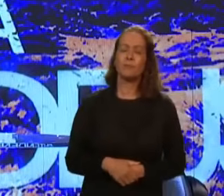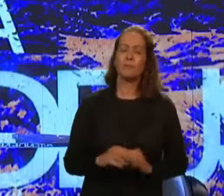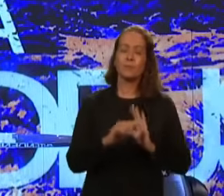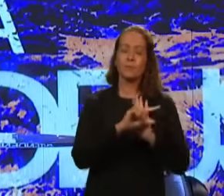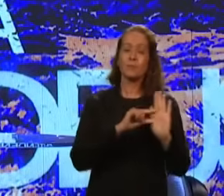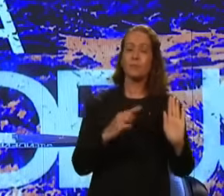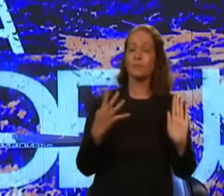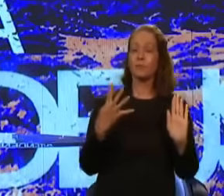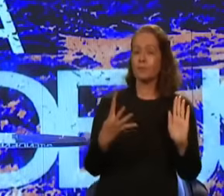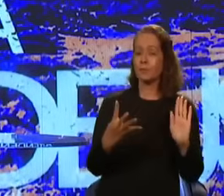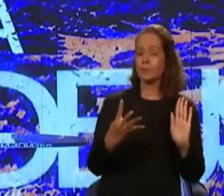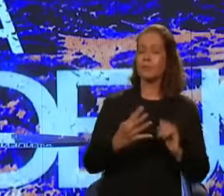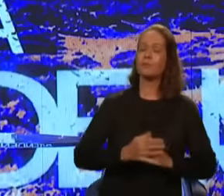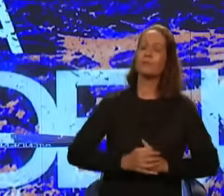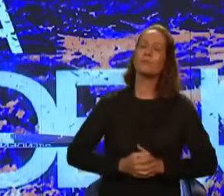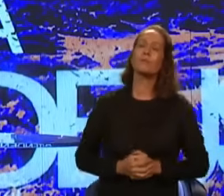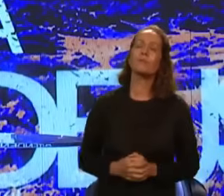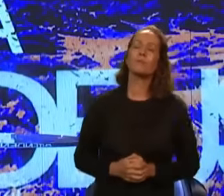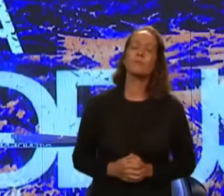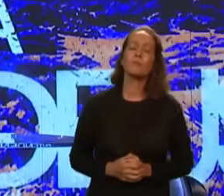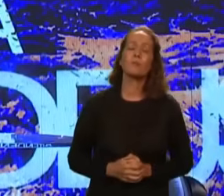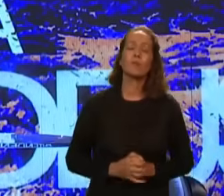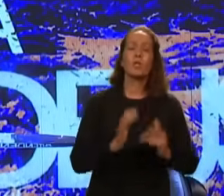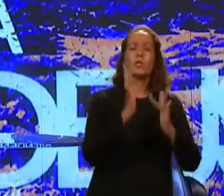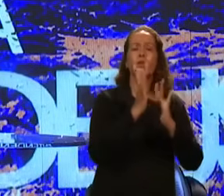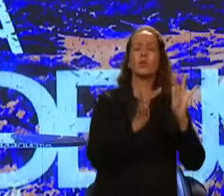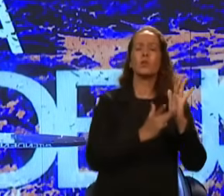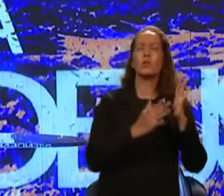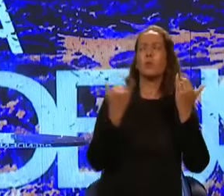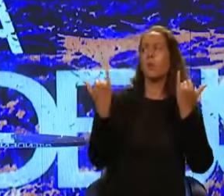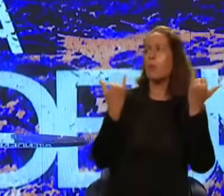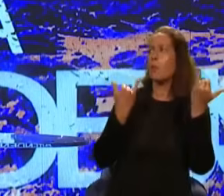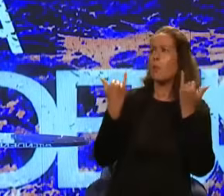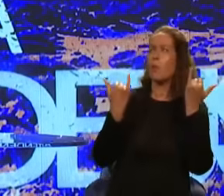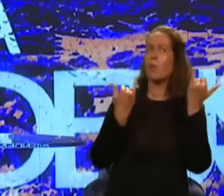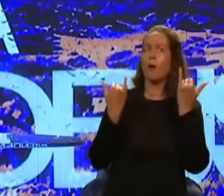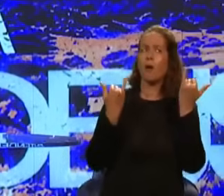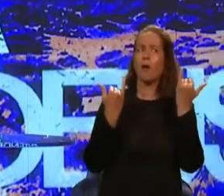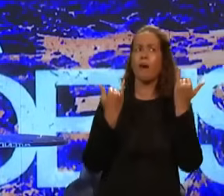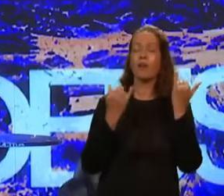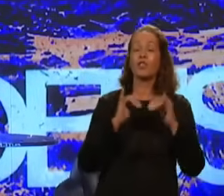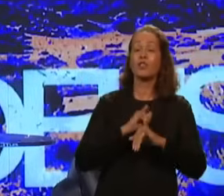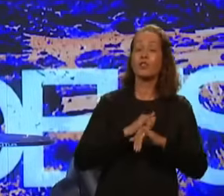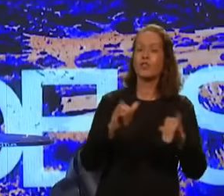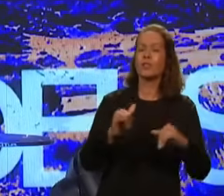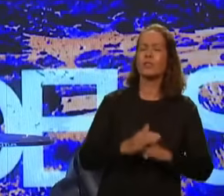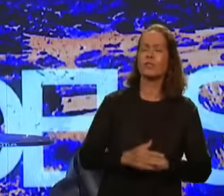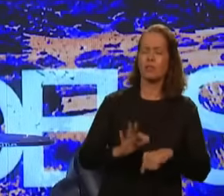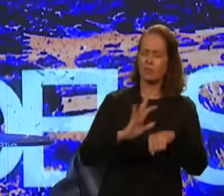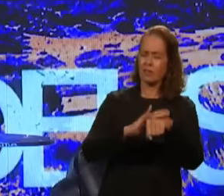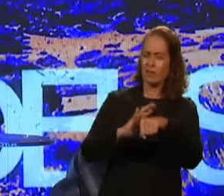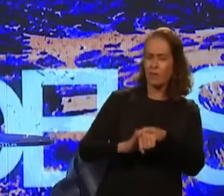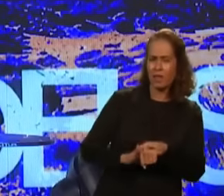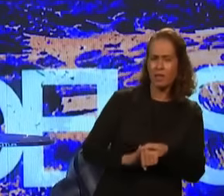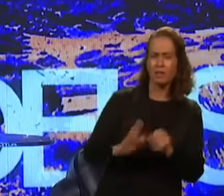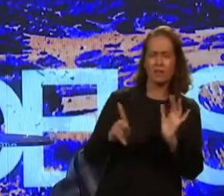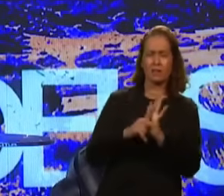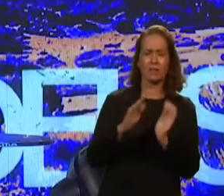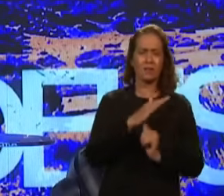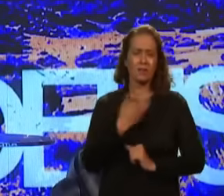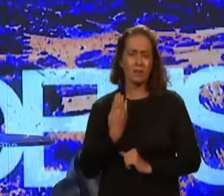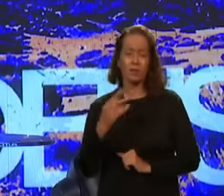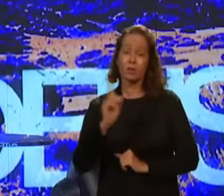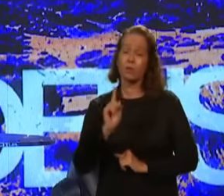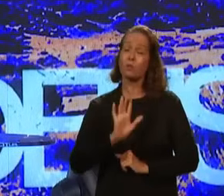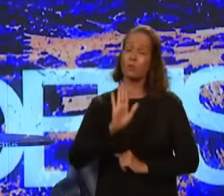Verso 4: ao ouvir isso, Jesus disse: essa doença não acabará em morte, é para a glória